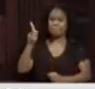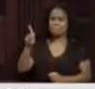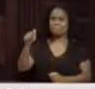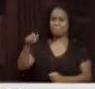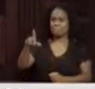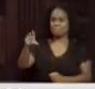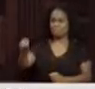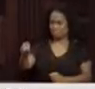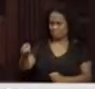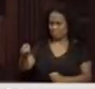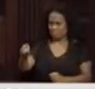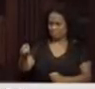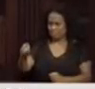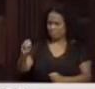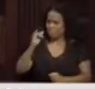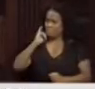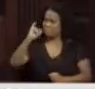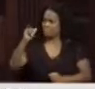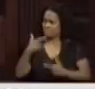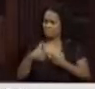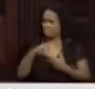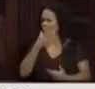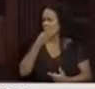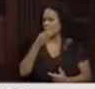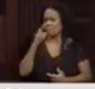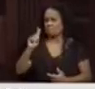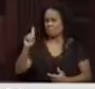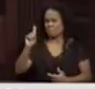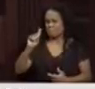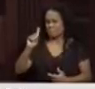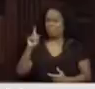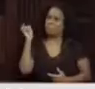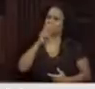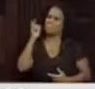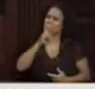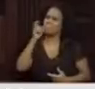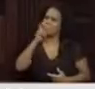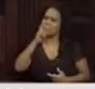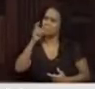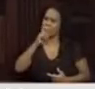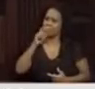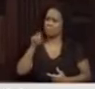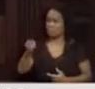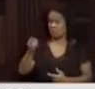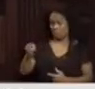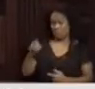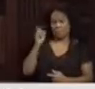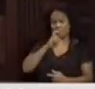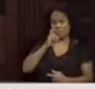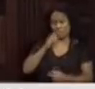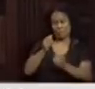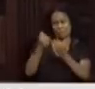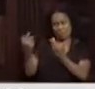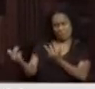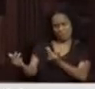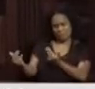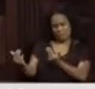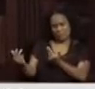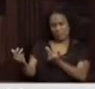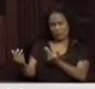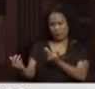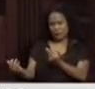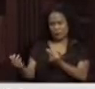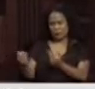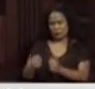Ramos vazou. Porque não é homem para ser escalado. O senhor está escalado por ele. Ele teve que voltar